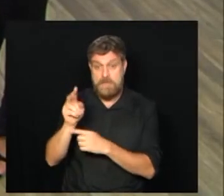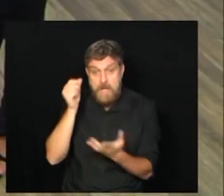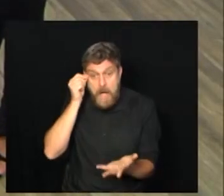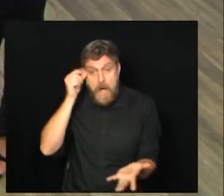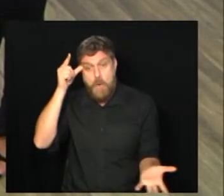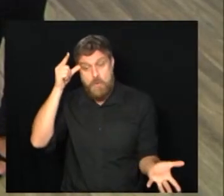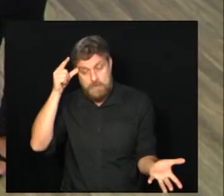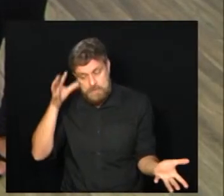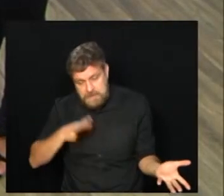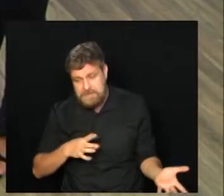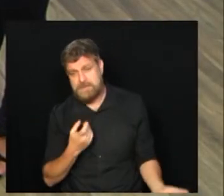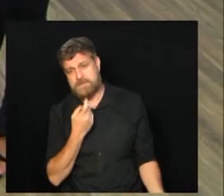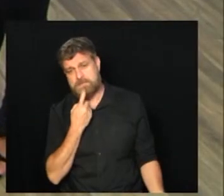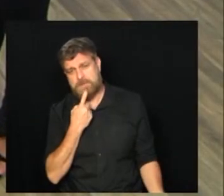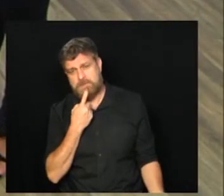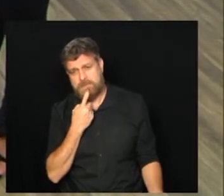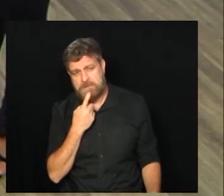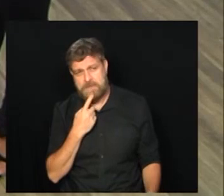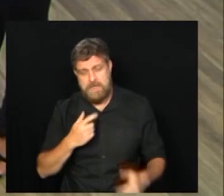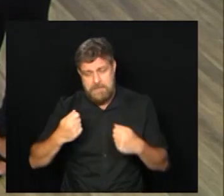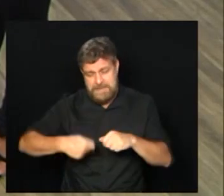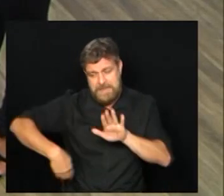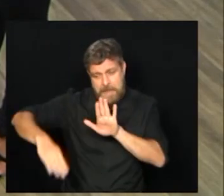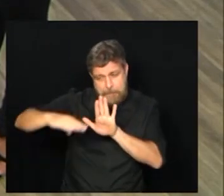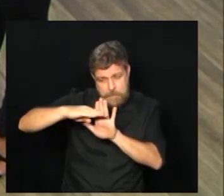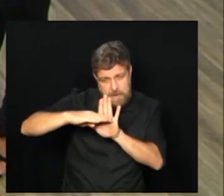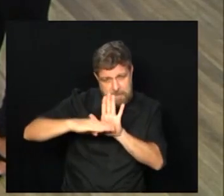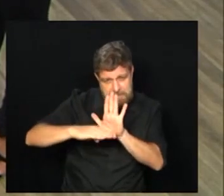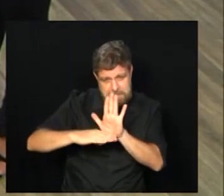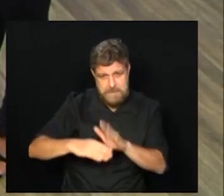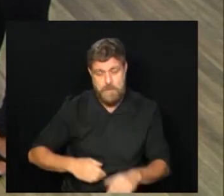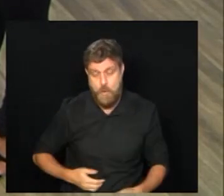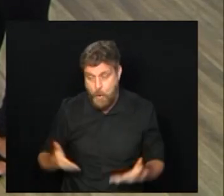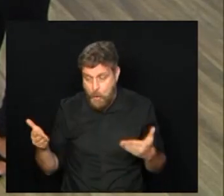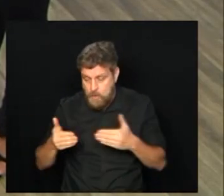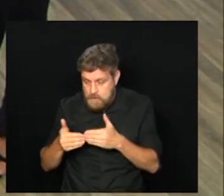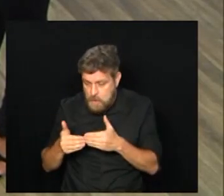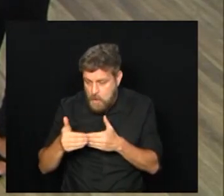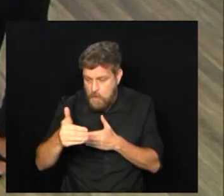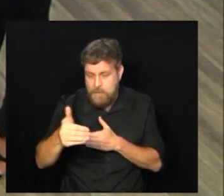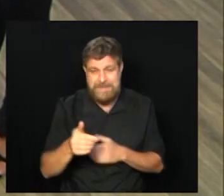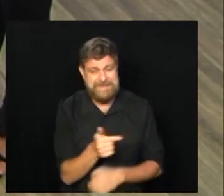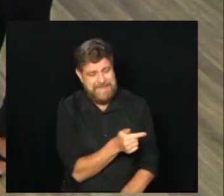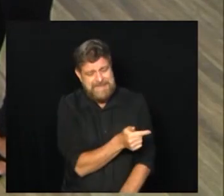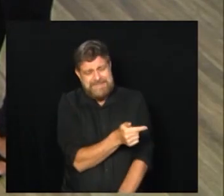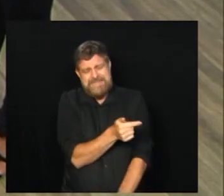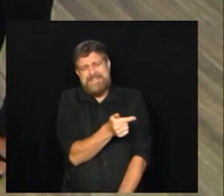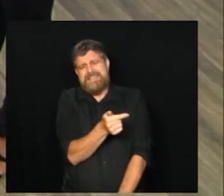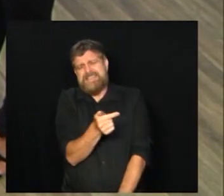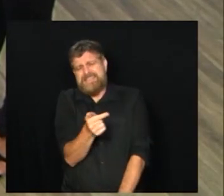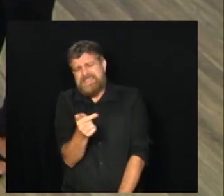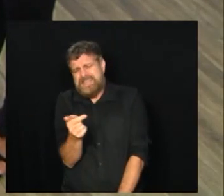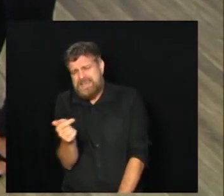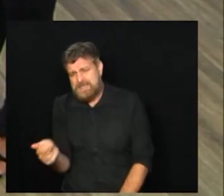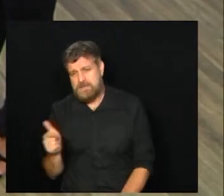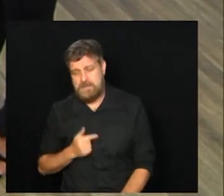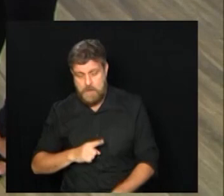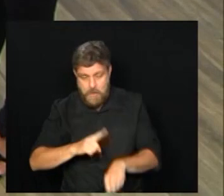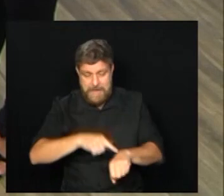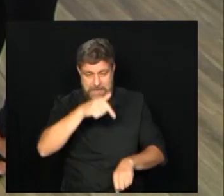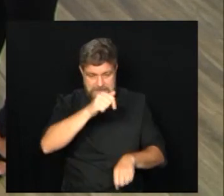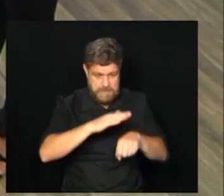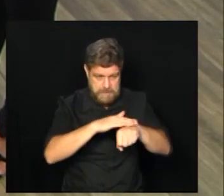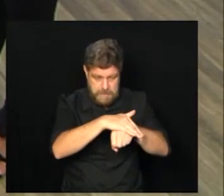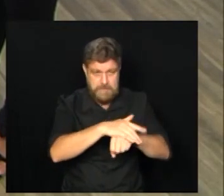da nossa cidade, então tem a programação a partir de hoje, durante toda a semana, a partir das 7 horas